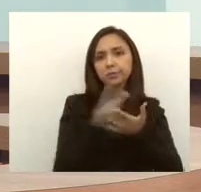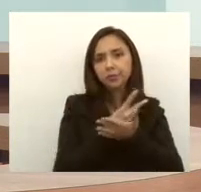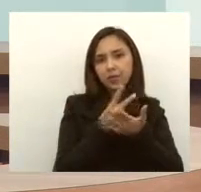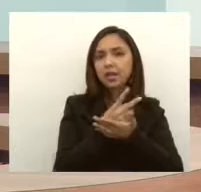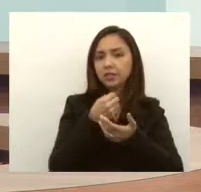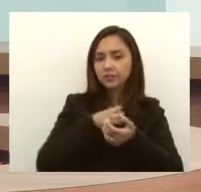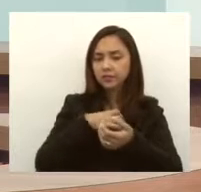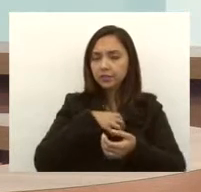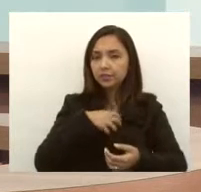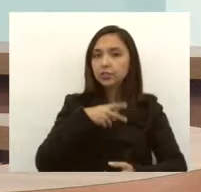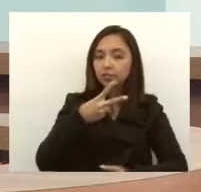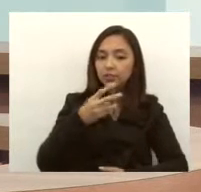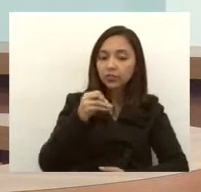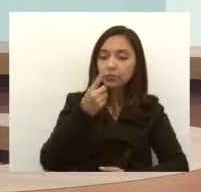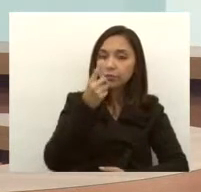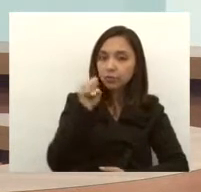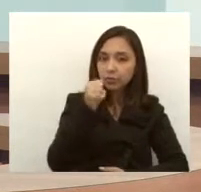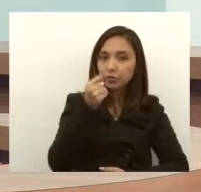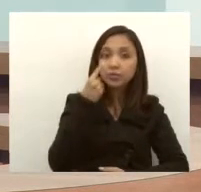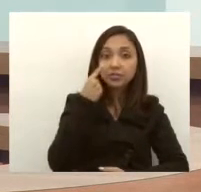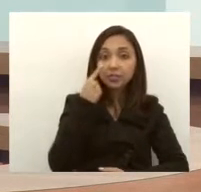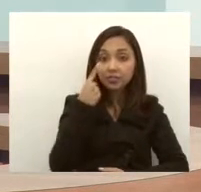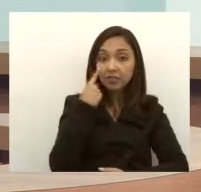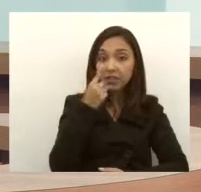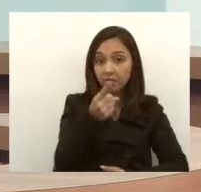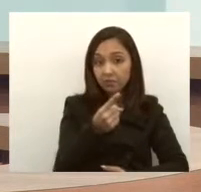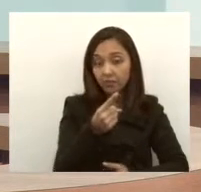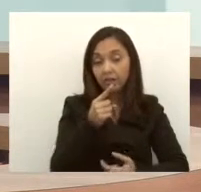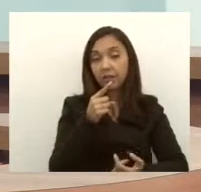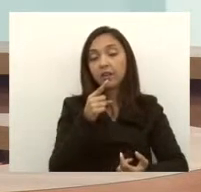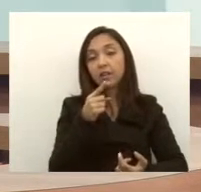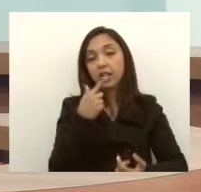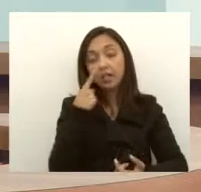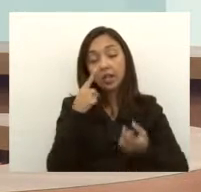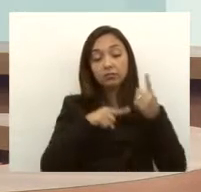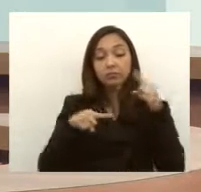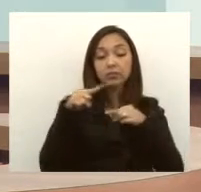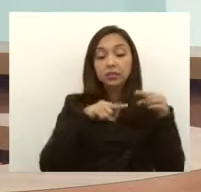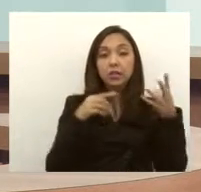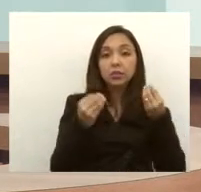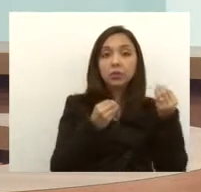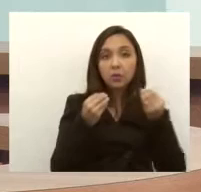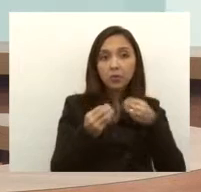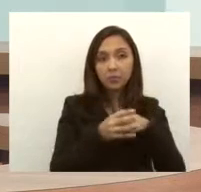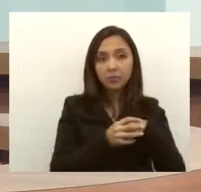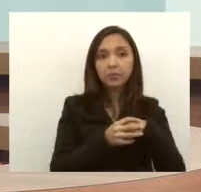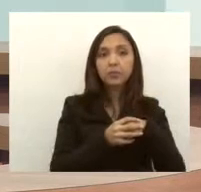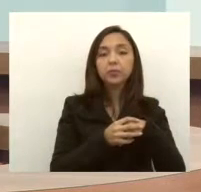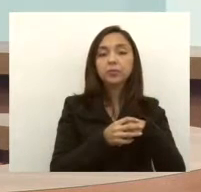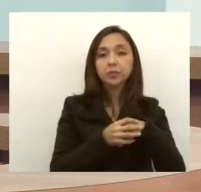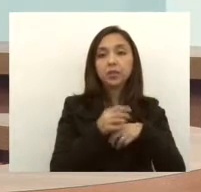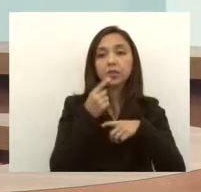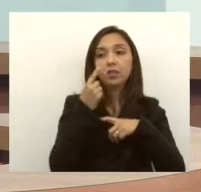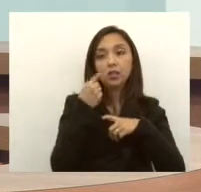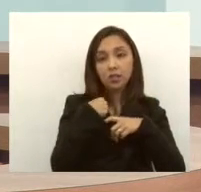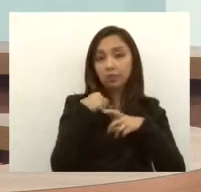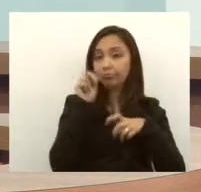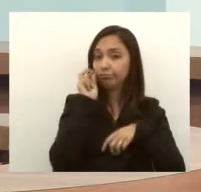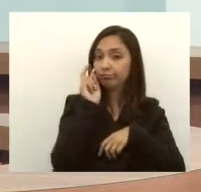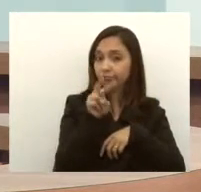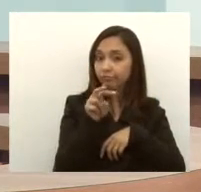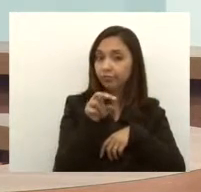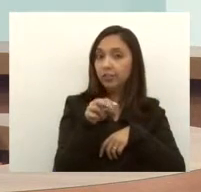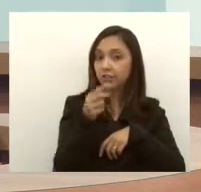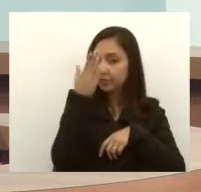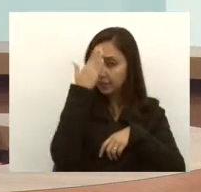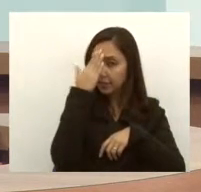em 2018, senhor prefeito. Em 2018 o senhor vai ver o seu mandato, que o secretário fizeram do seu mandato, viu, prefeito? Estou olhando para o senhor aqui, ó. O senhor sabe o que